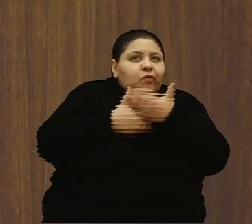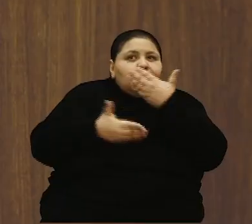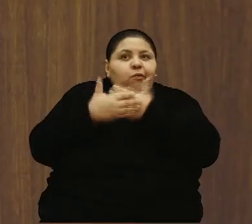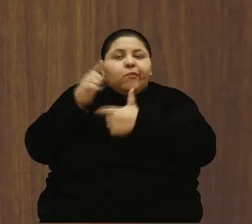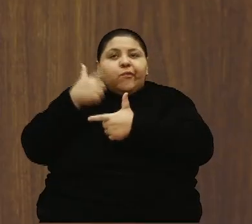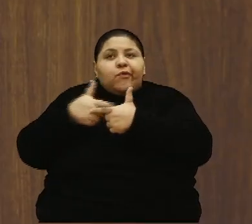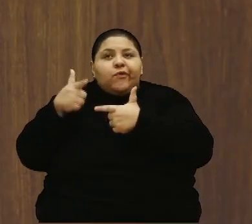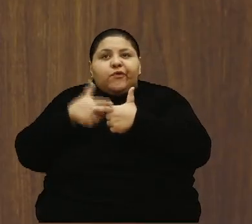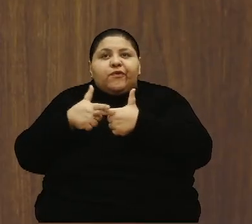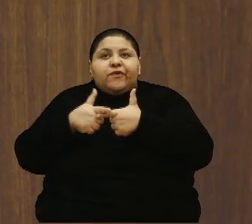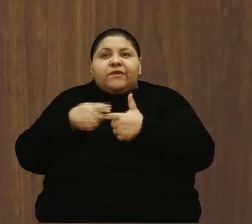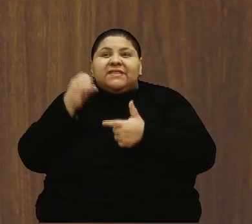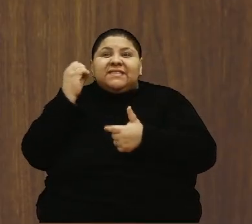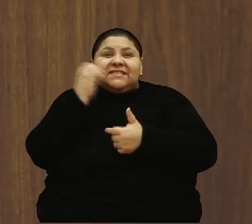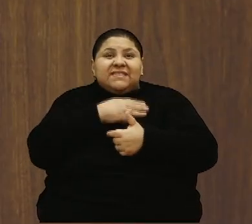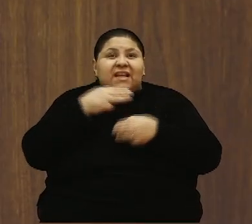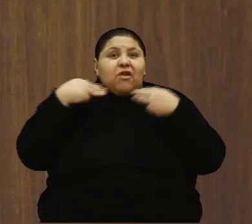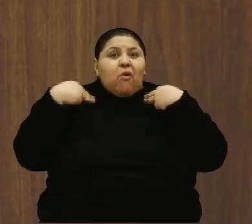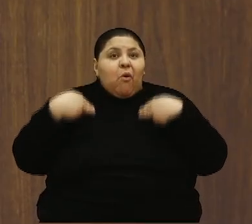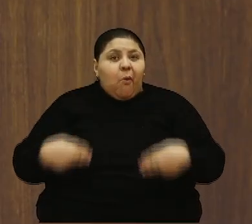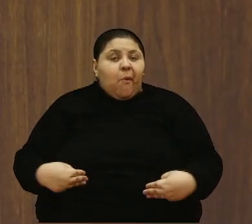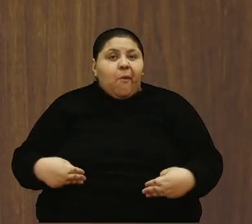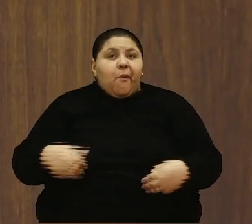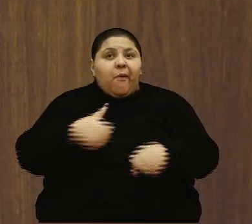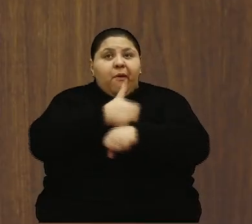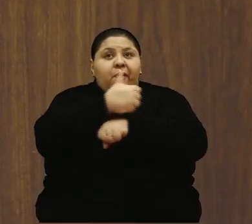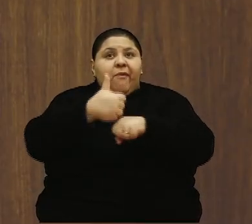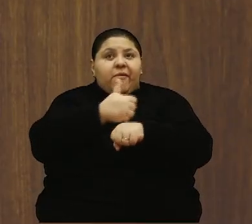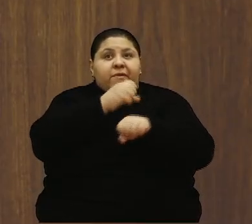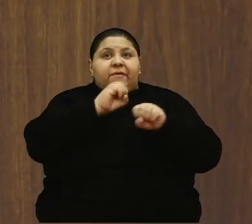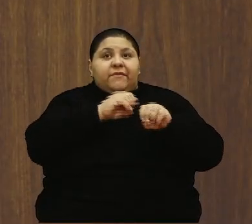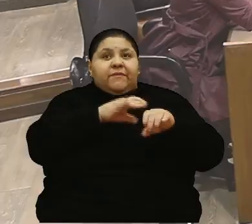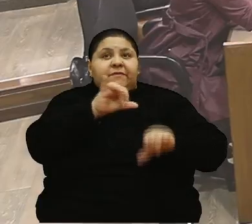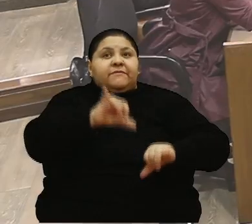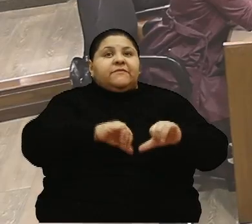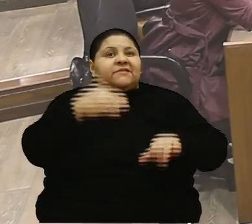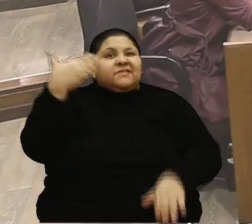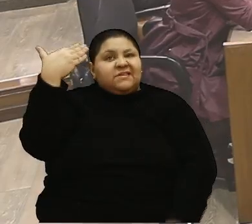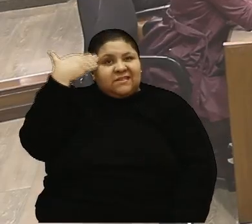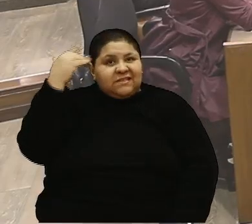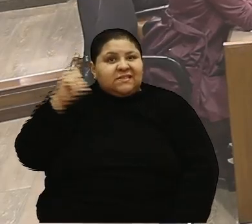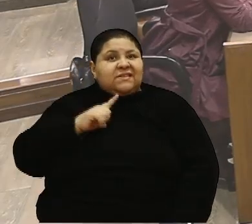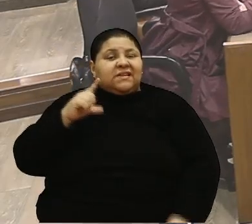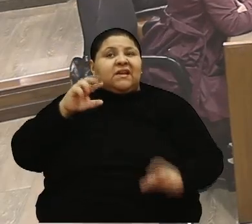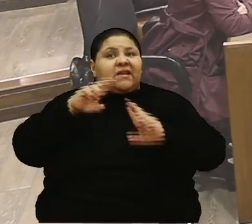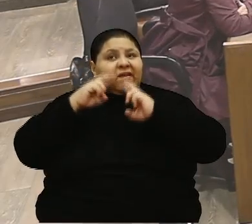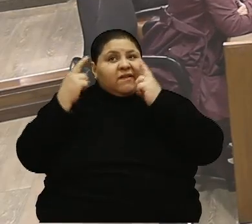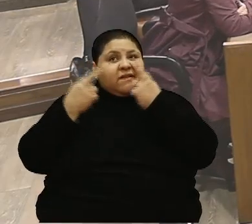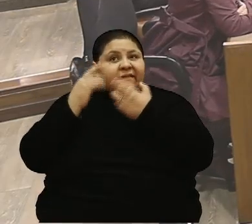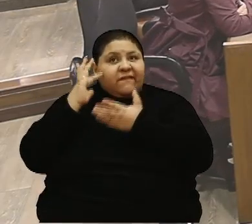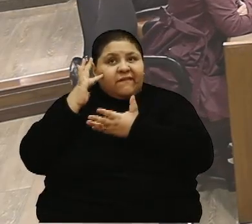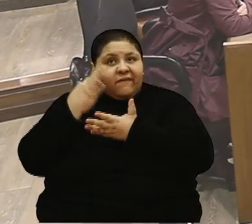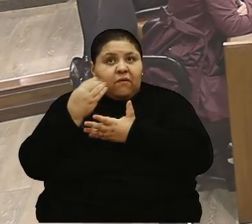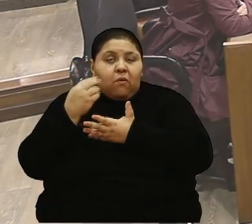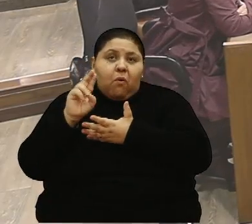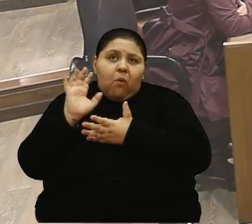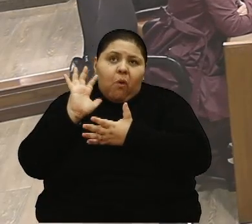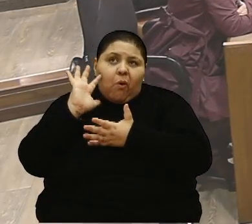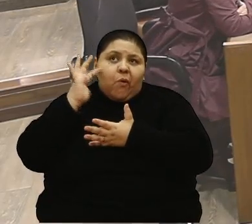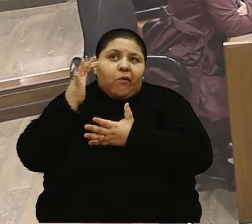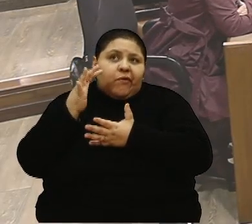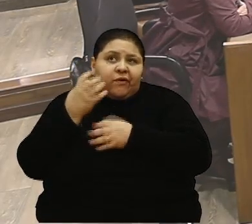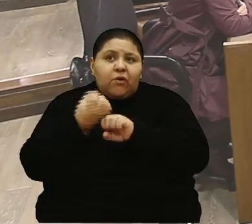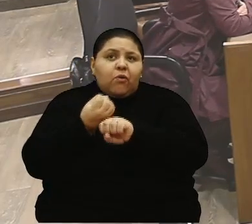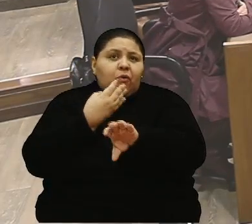assédio moral que os profissionais da educação estão sofrendo. Eu sei que tem algumas reuniões que estão acontecendo ou vão acontecer hoje na